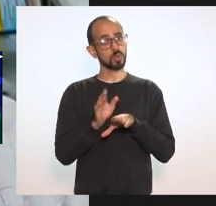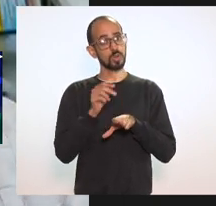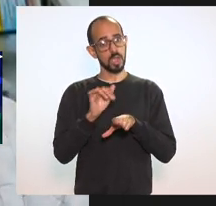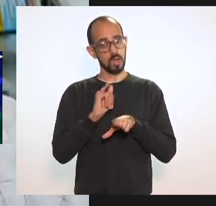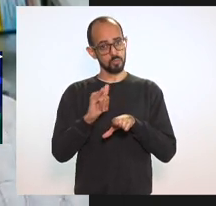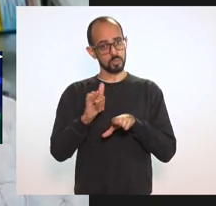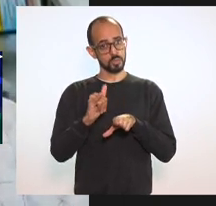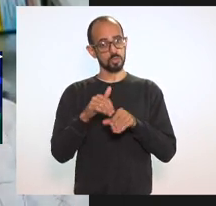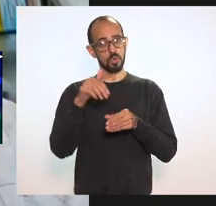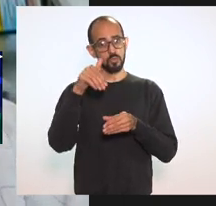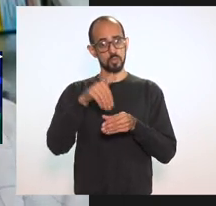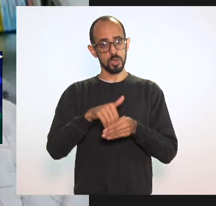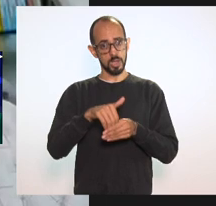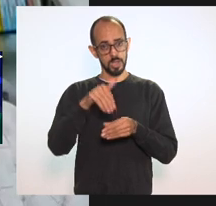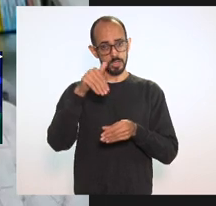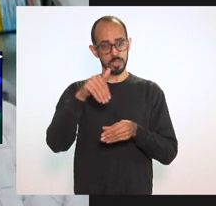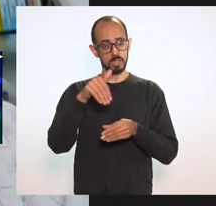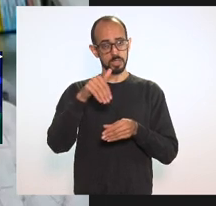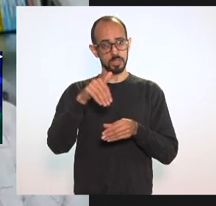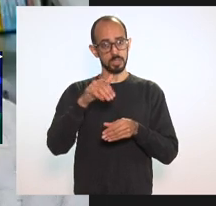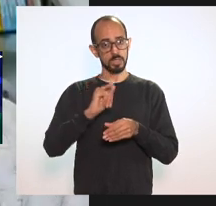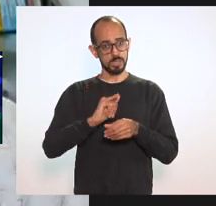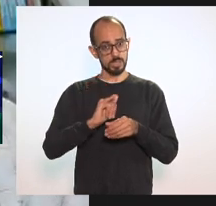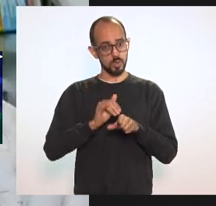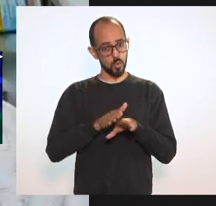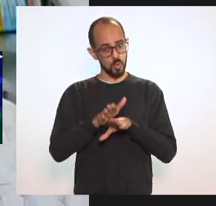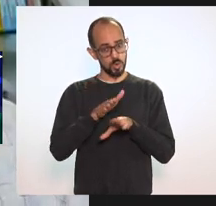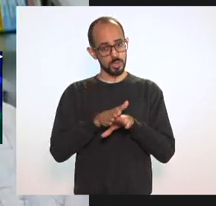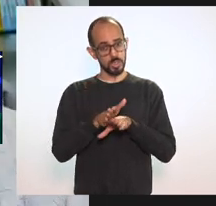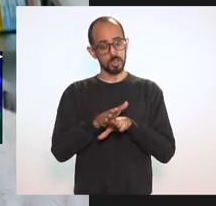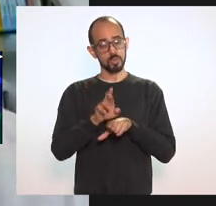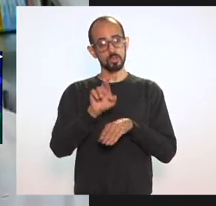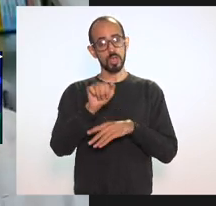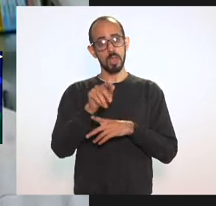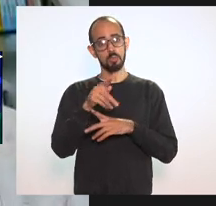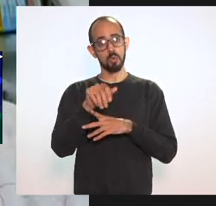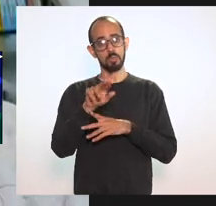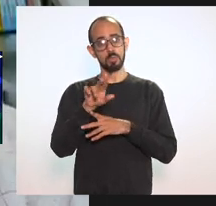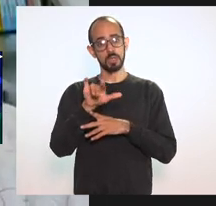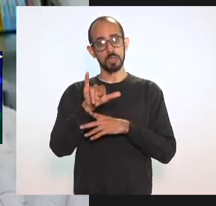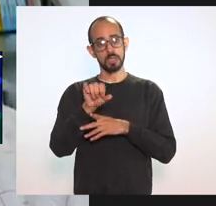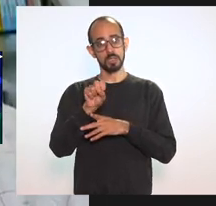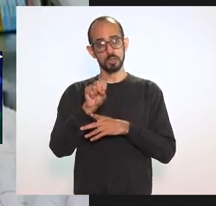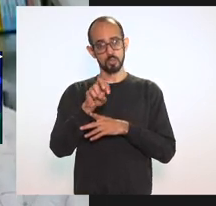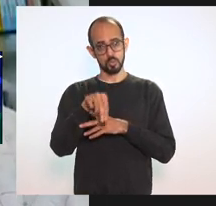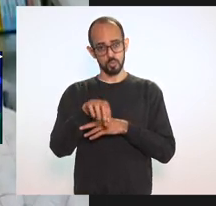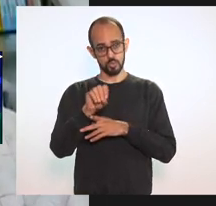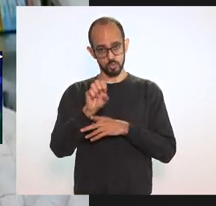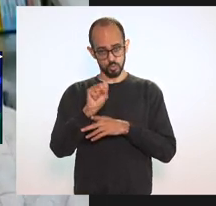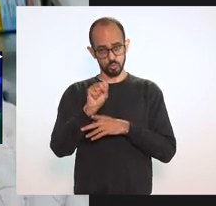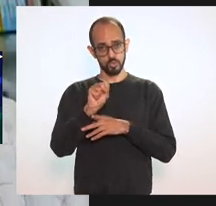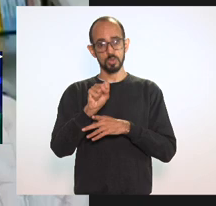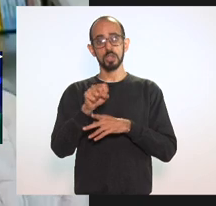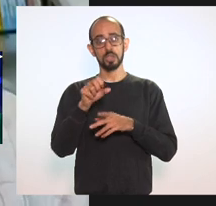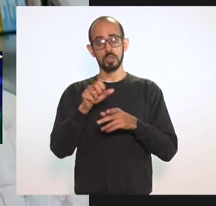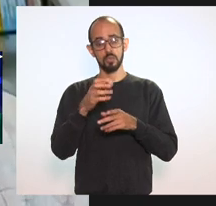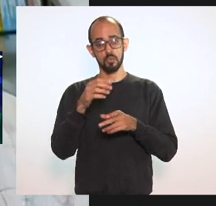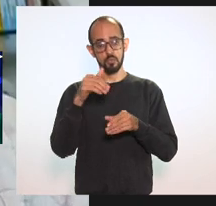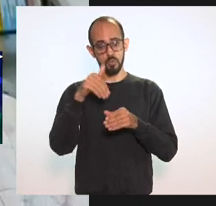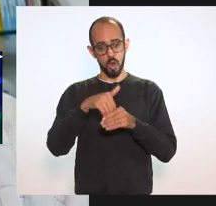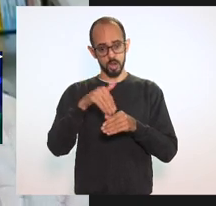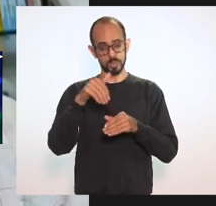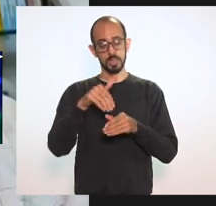indicarei aos republicanos que podem favorável a essa medida do Senhor Governador